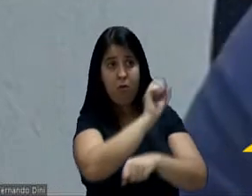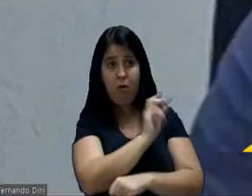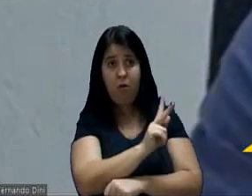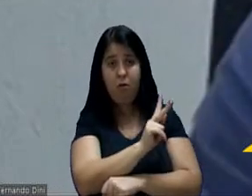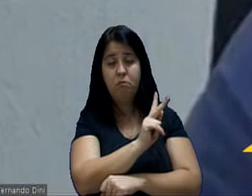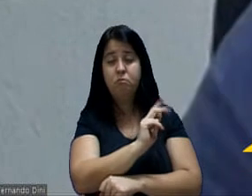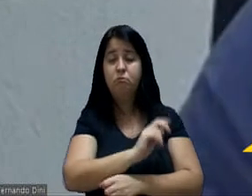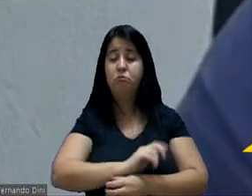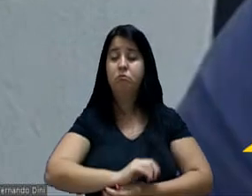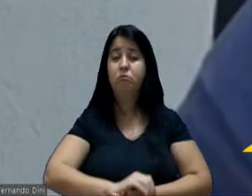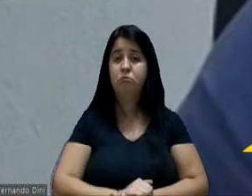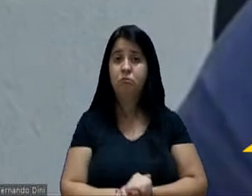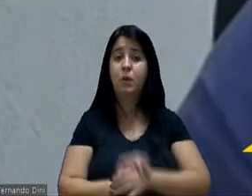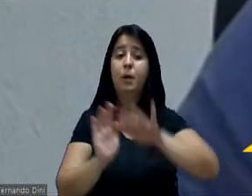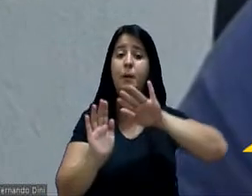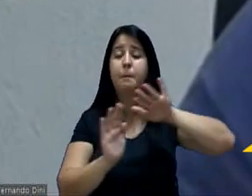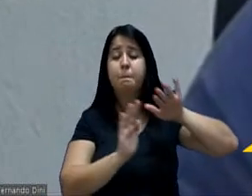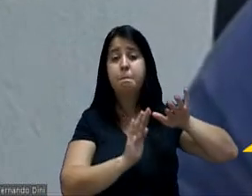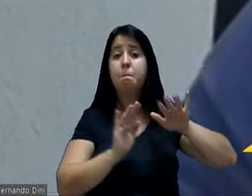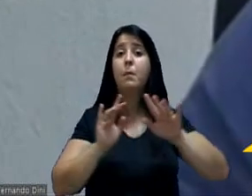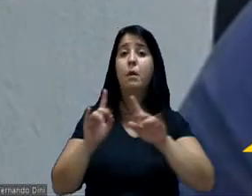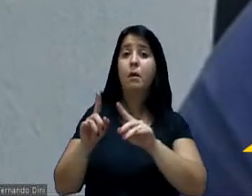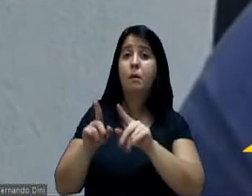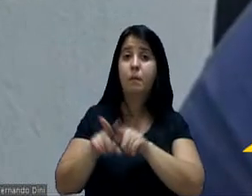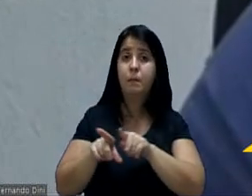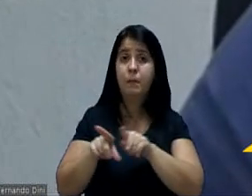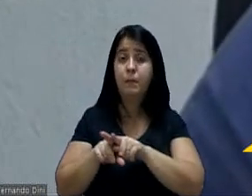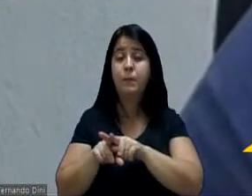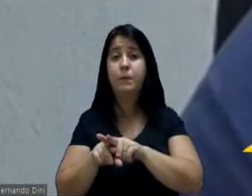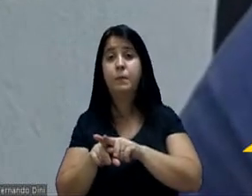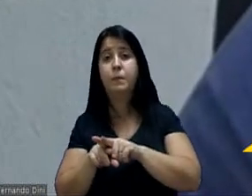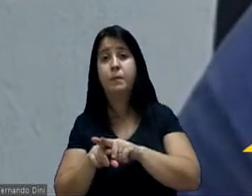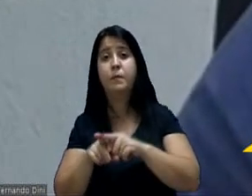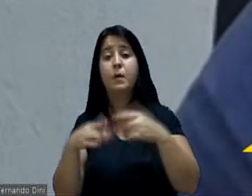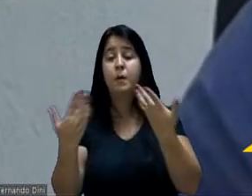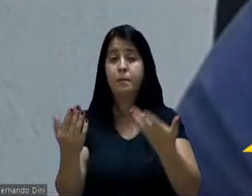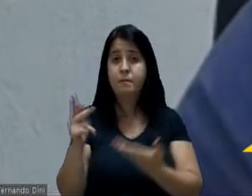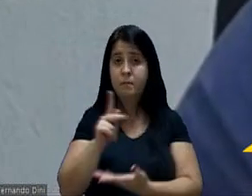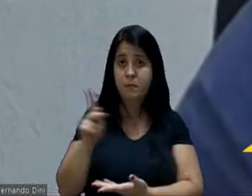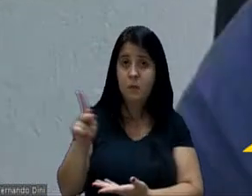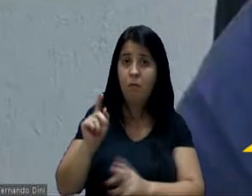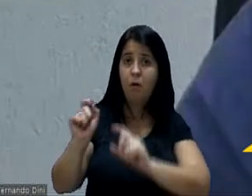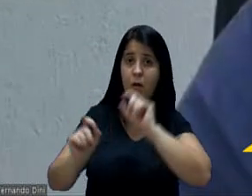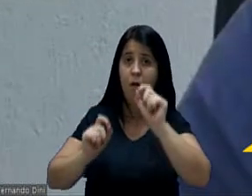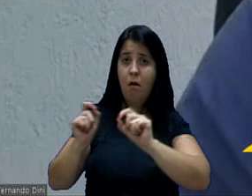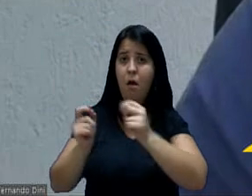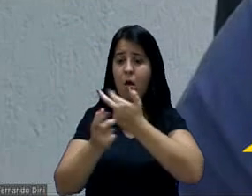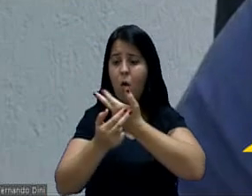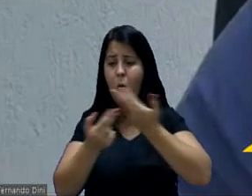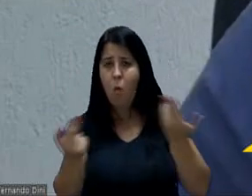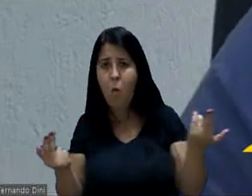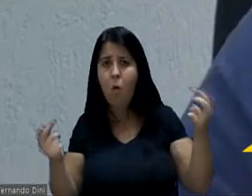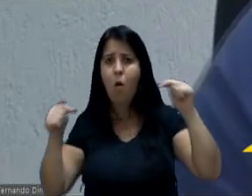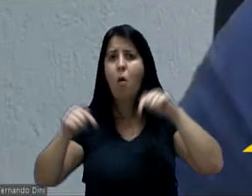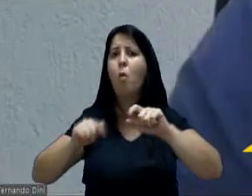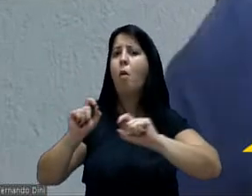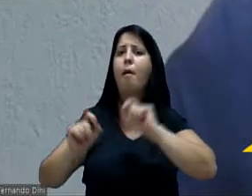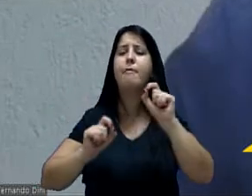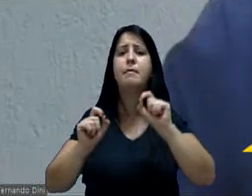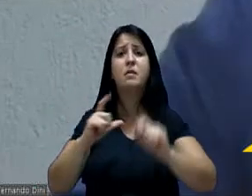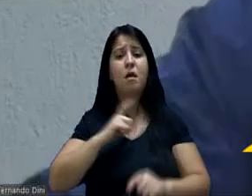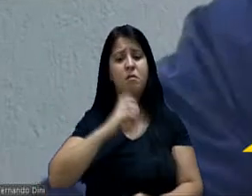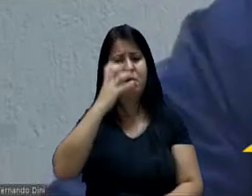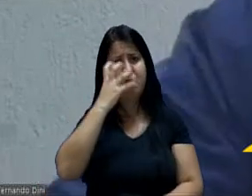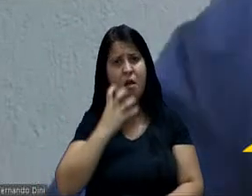Mas também, presidente, As coisas aqui, existe uma